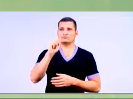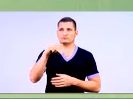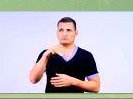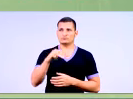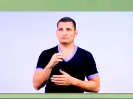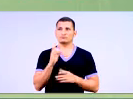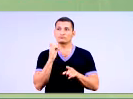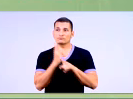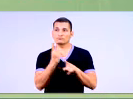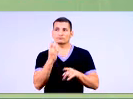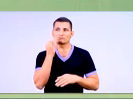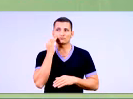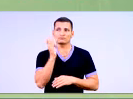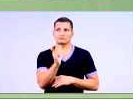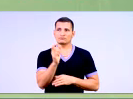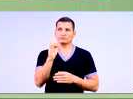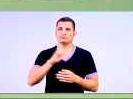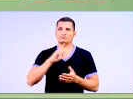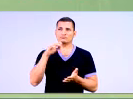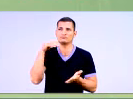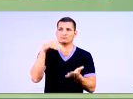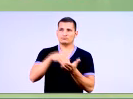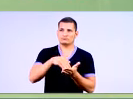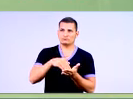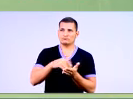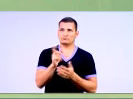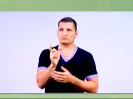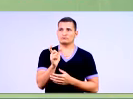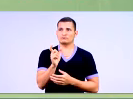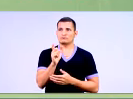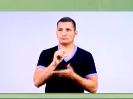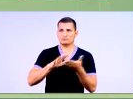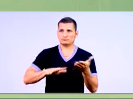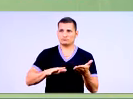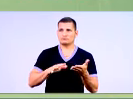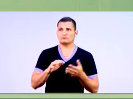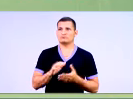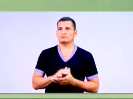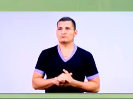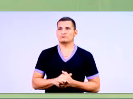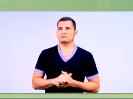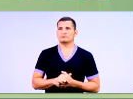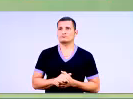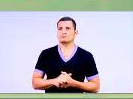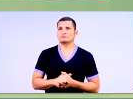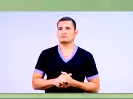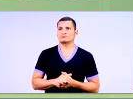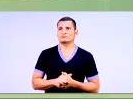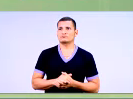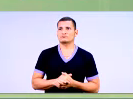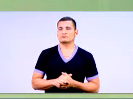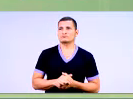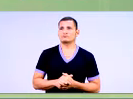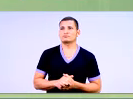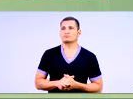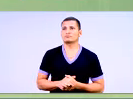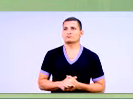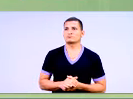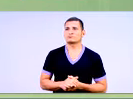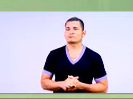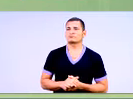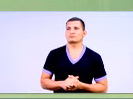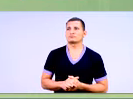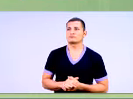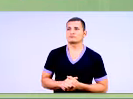ela aqui, tá no final do texto, né? Vamos para esse último parágrafo. When we talk about computers, we have to consider